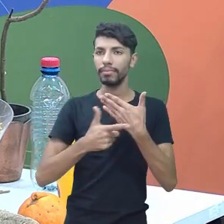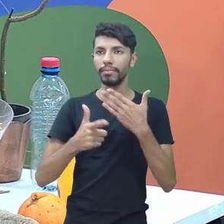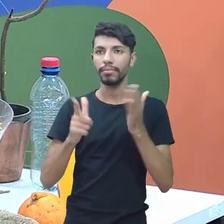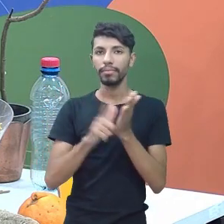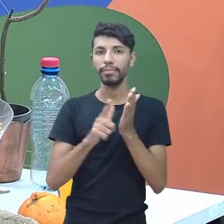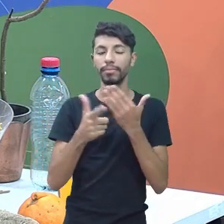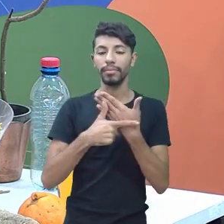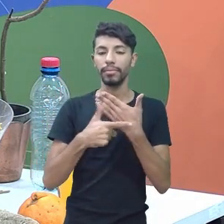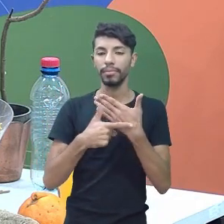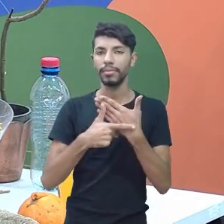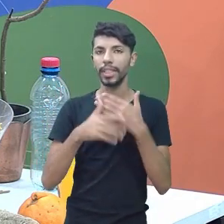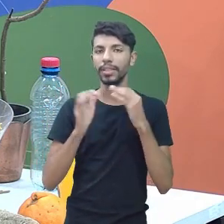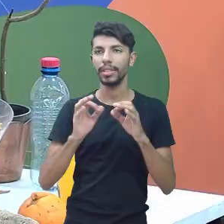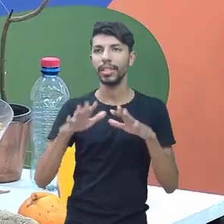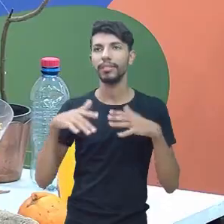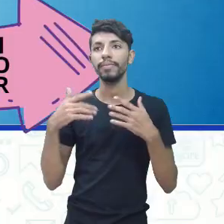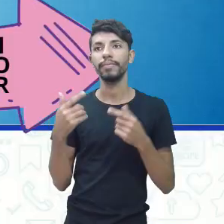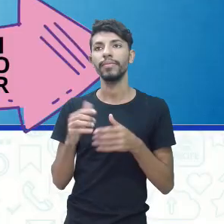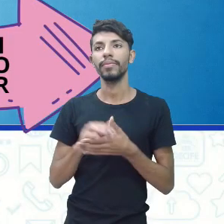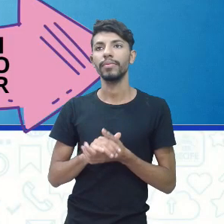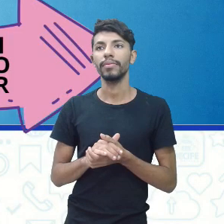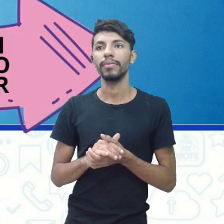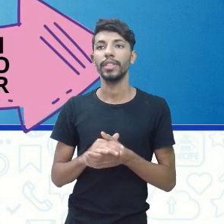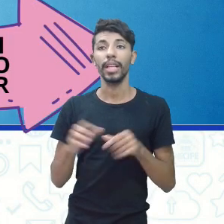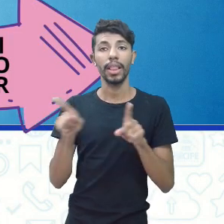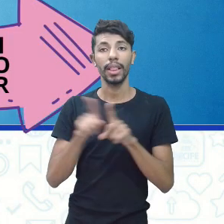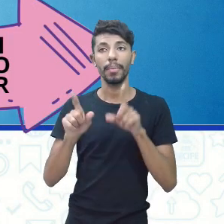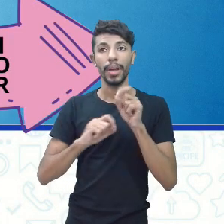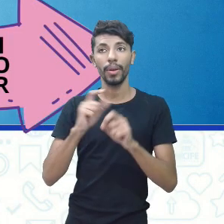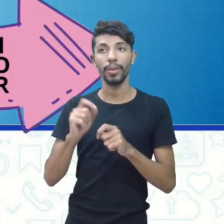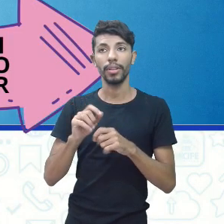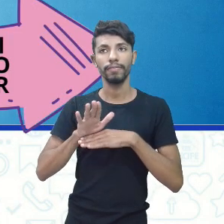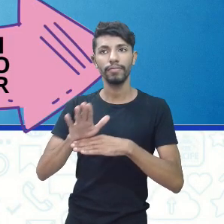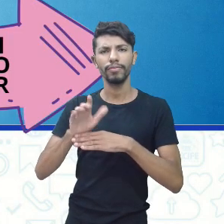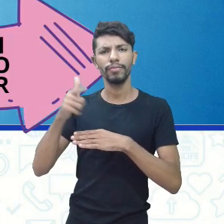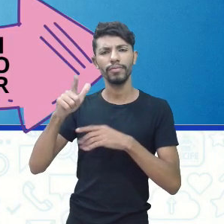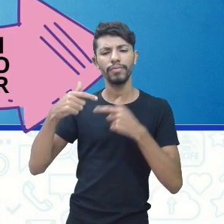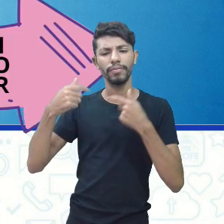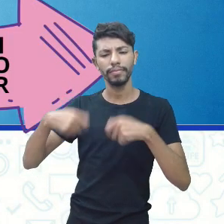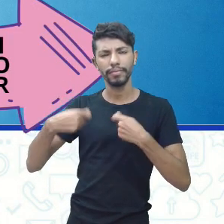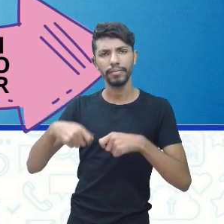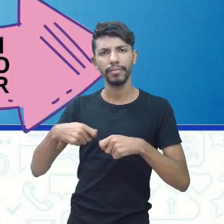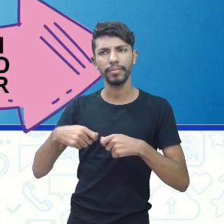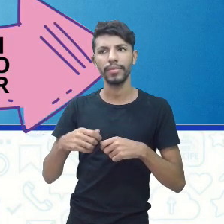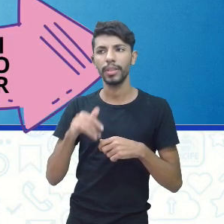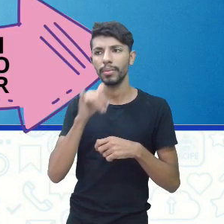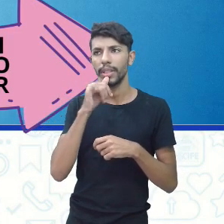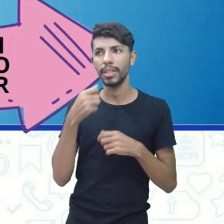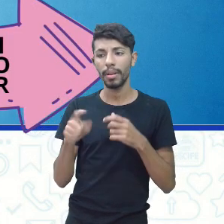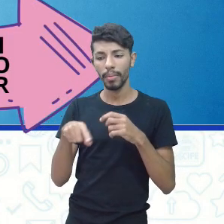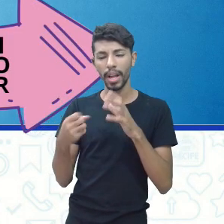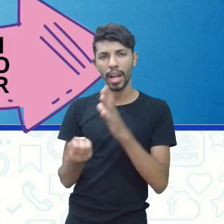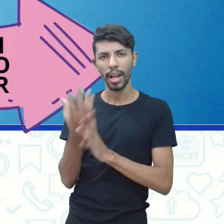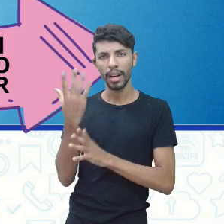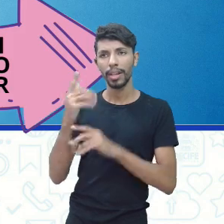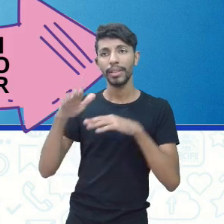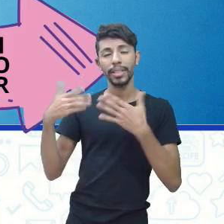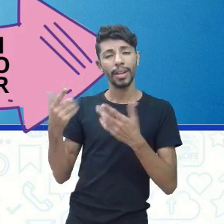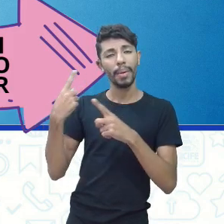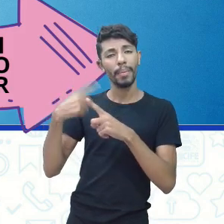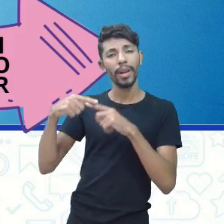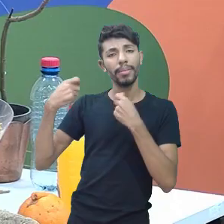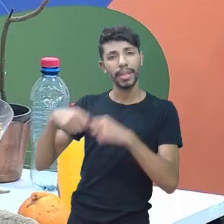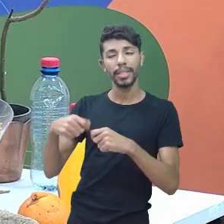Atende à necessidade. Então, a outra vantagem é que isso é produzido, é uma necessidade. Essa taça aqui